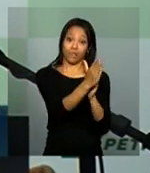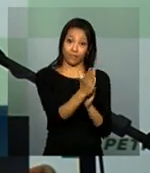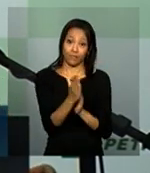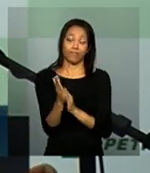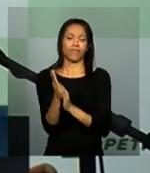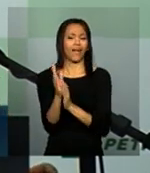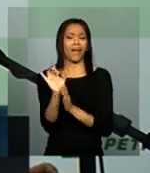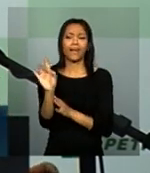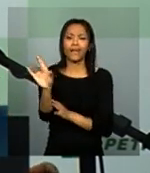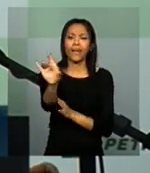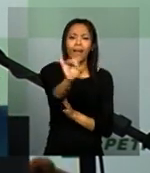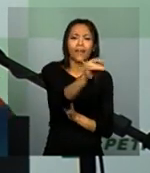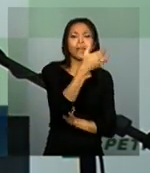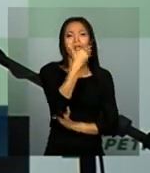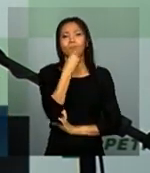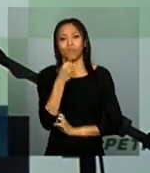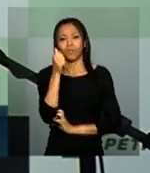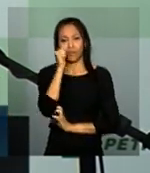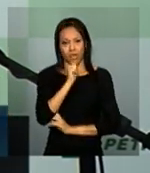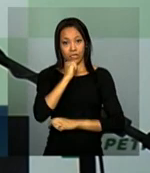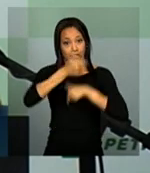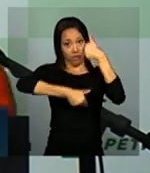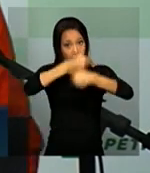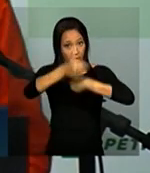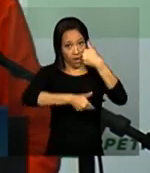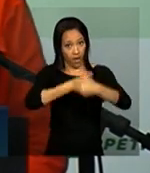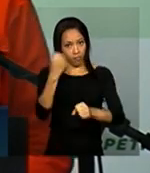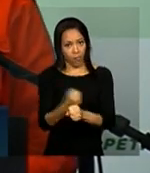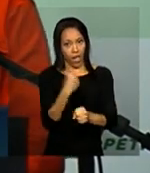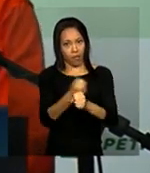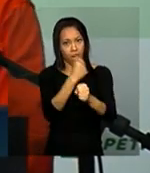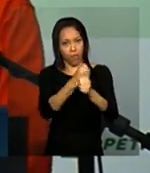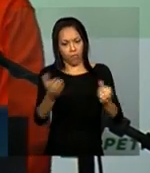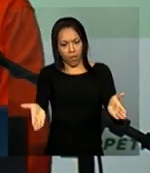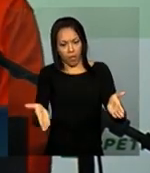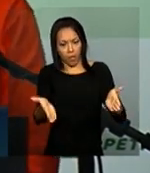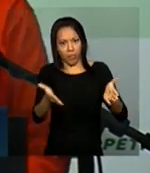trabalhadores e das trabalhadoras. Desejar